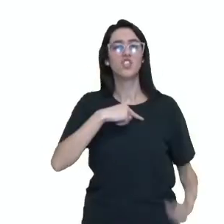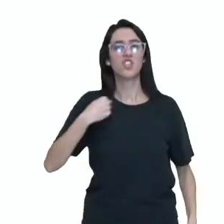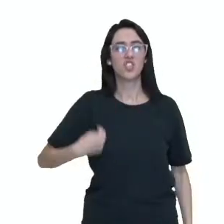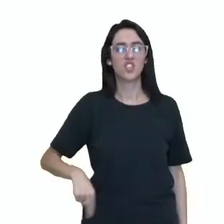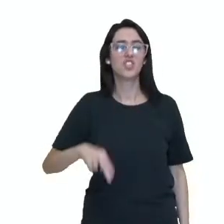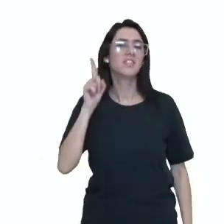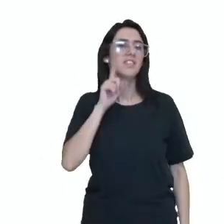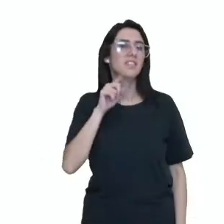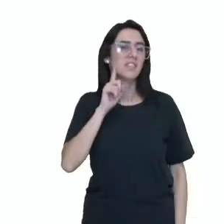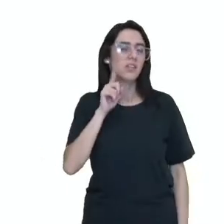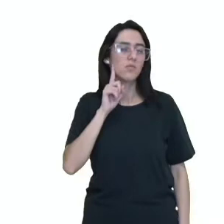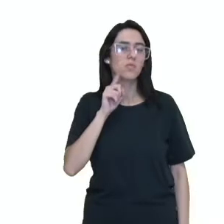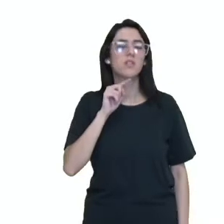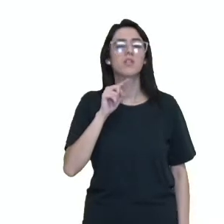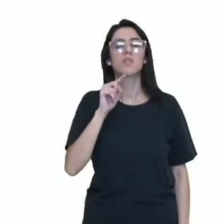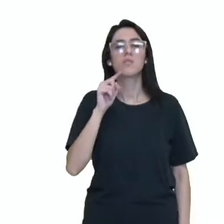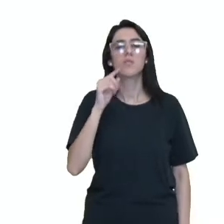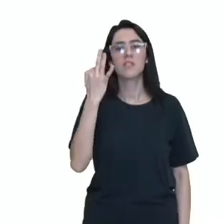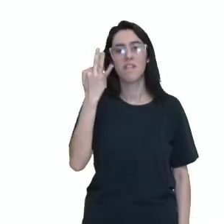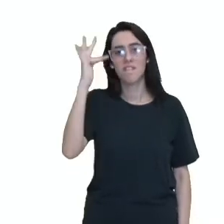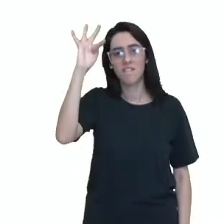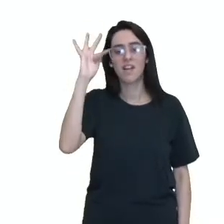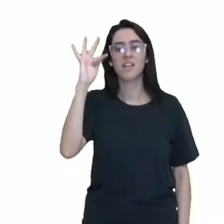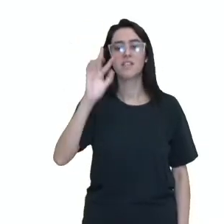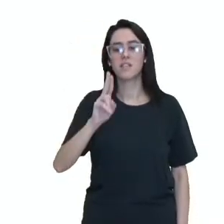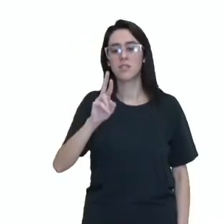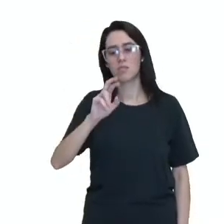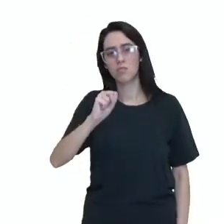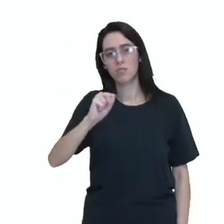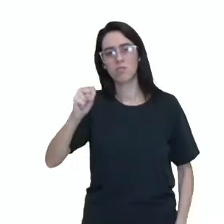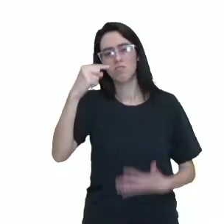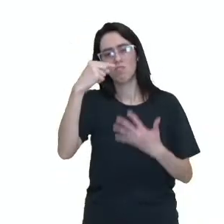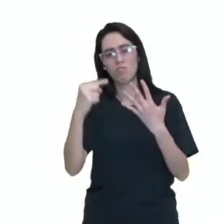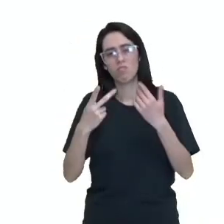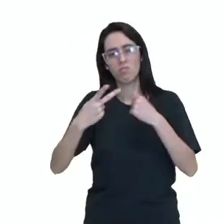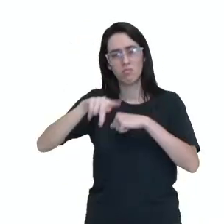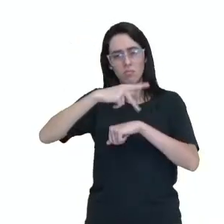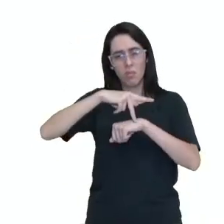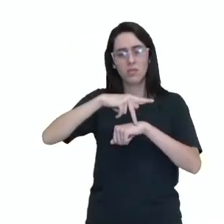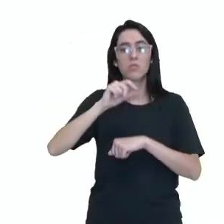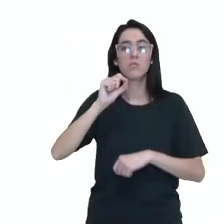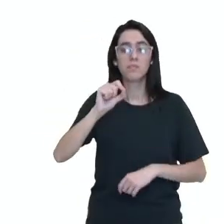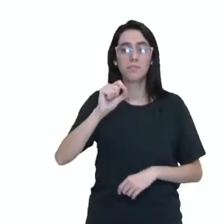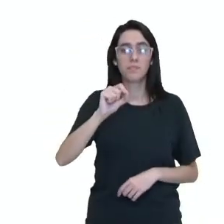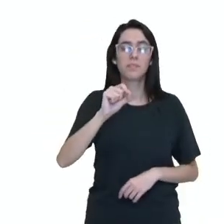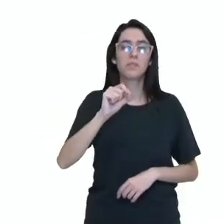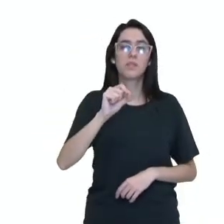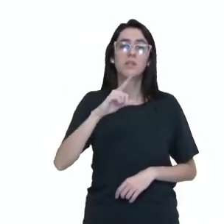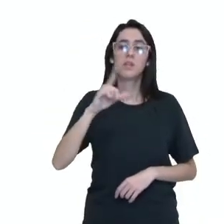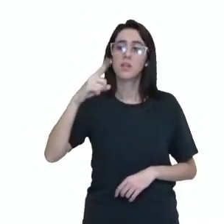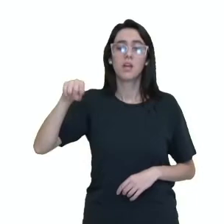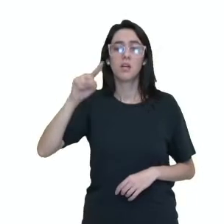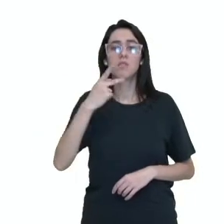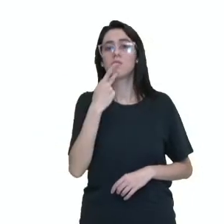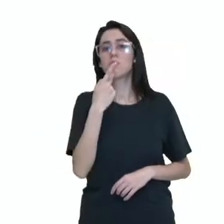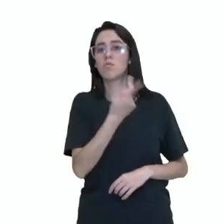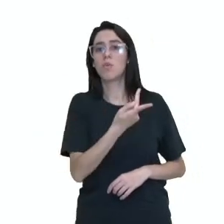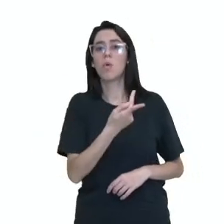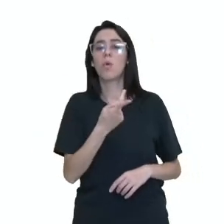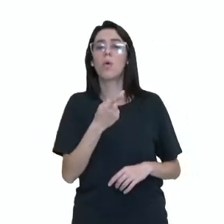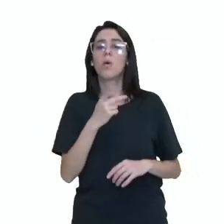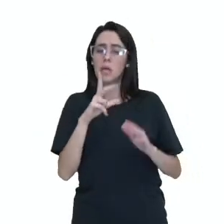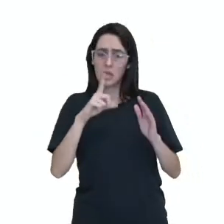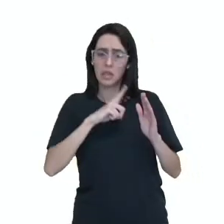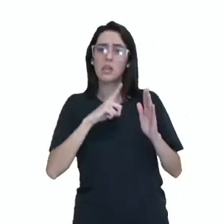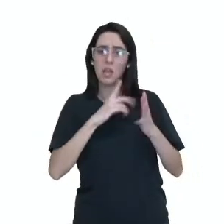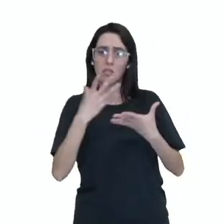Unidos, França, Reino Unido e Rússia, são também aqueles que reconhecem publicamente serem